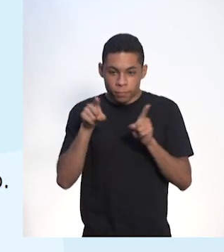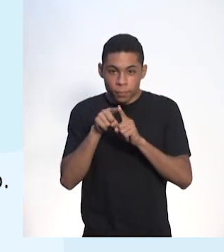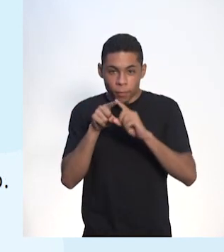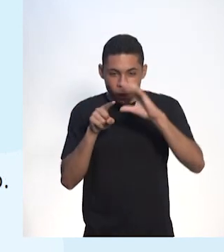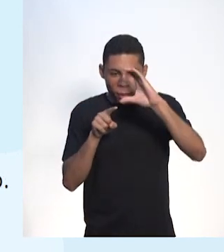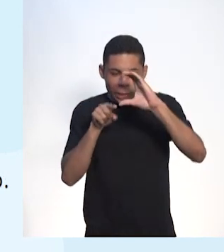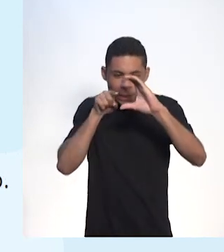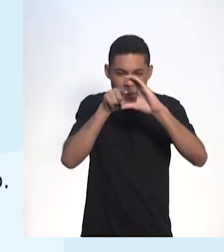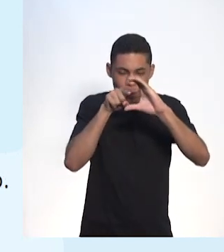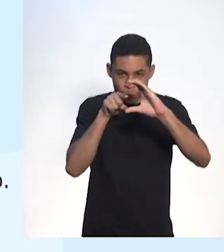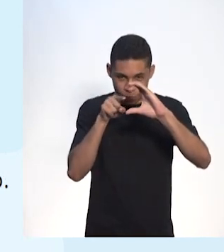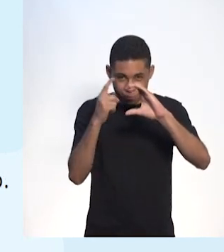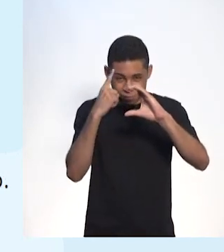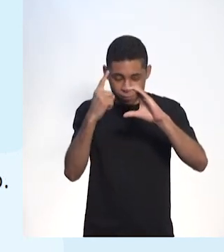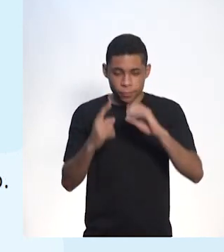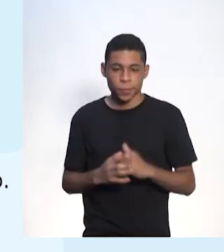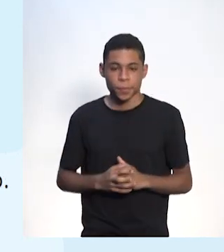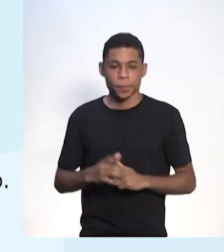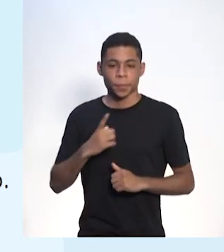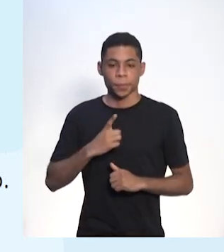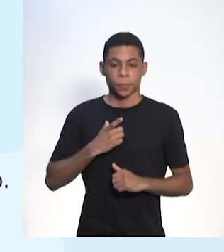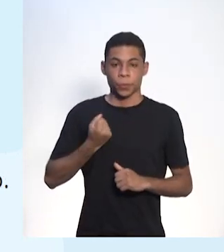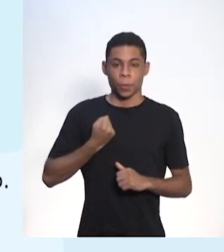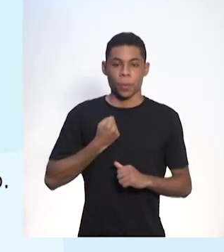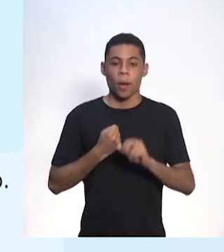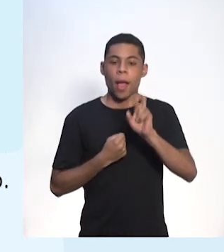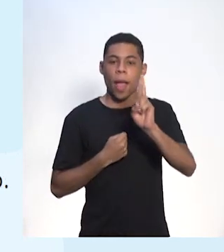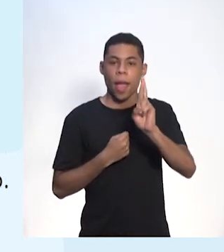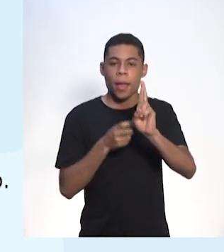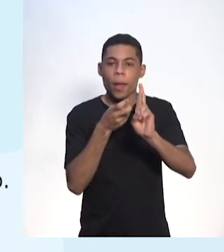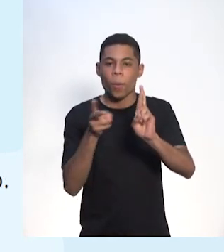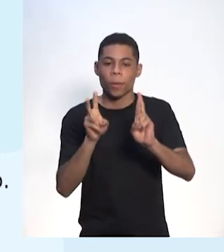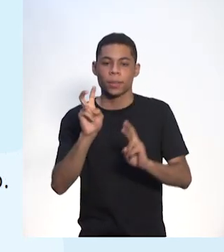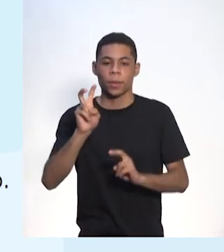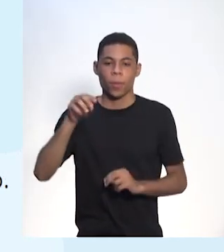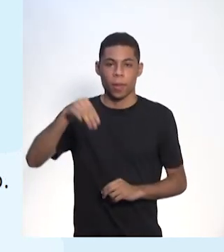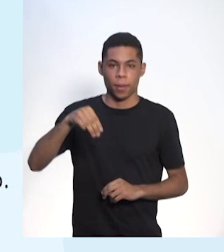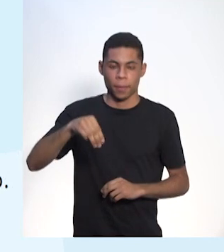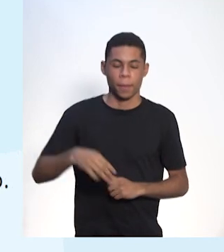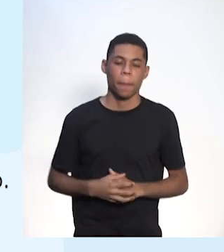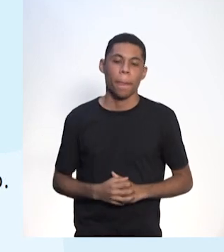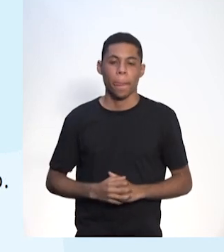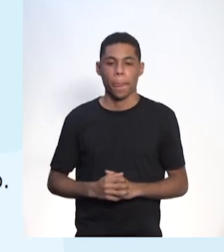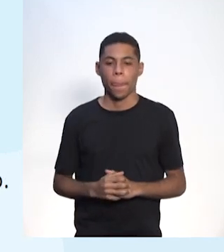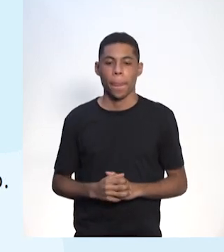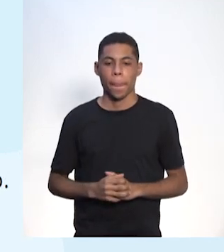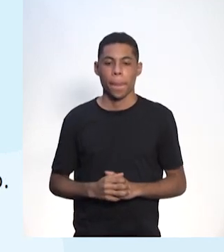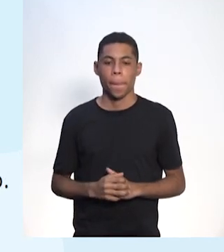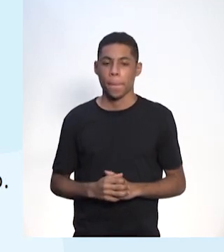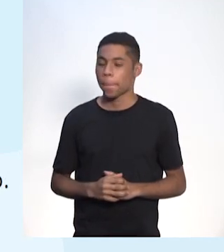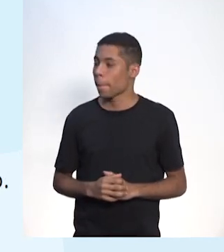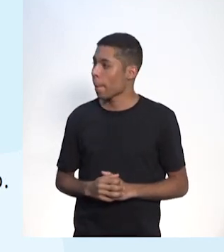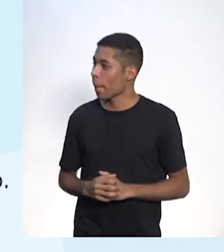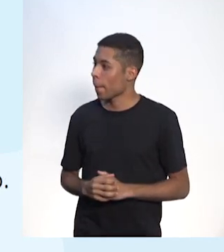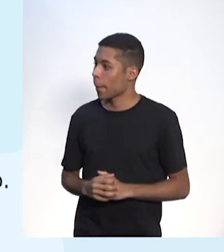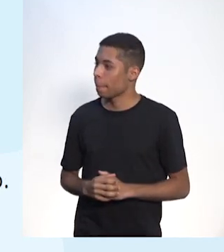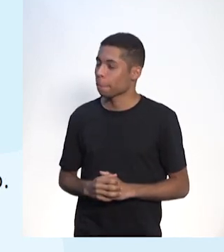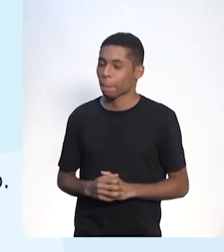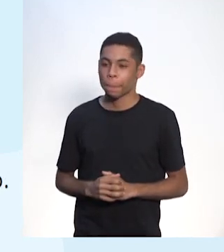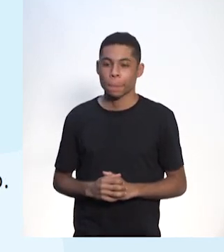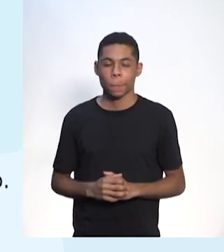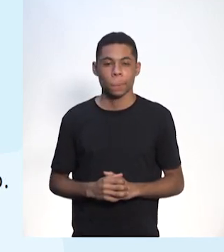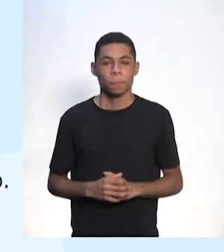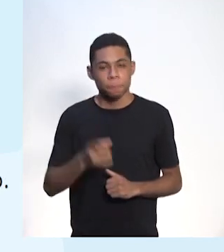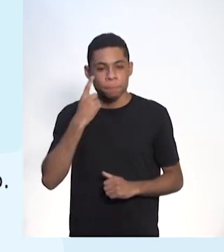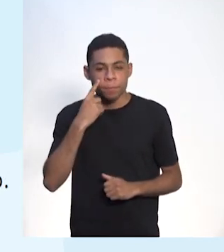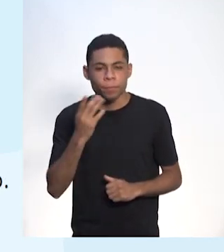circunferência. E foi dado para a gente o valor do raio, né, da circunferência, né? Que é a medida do centro até a borda, tá? E aí,